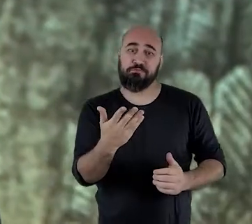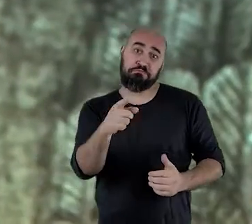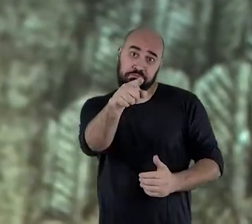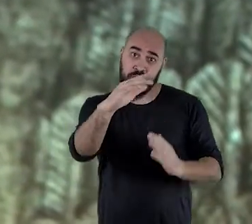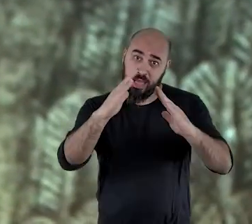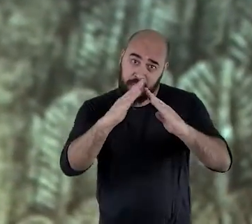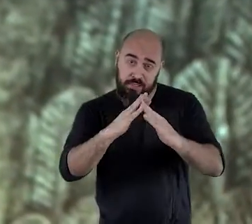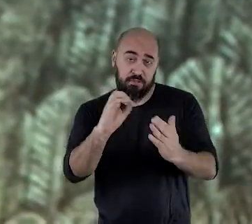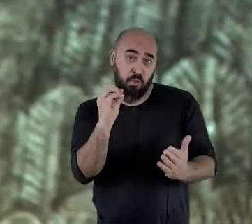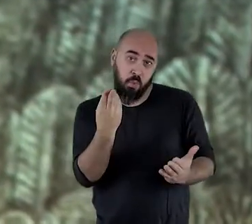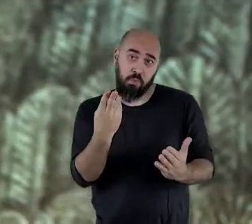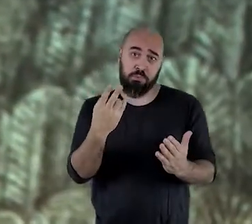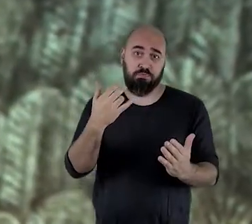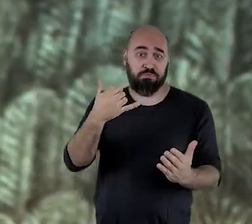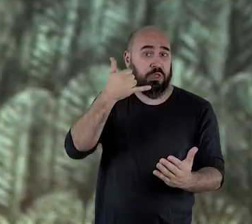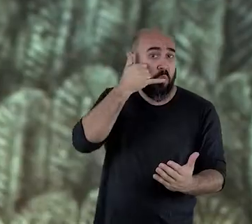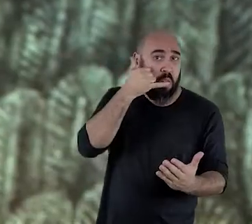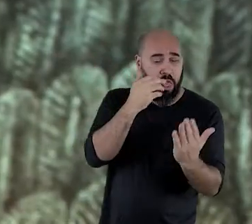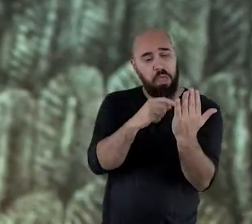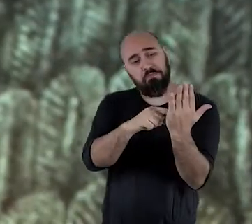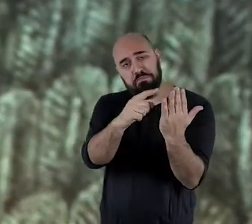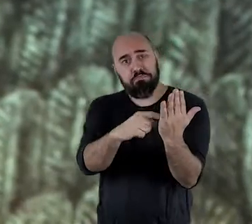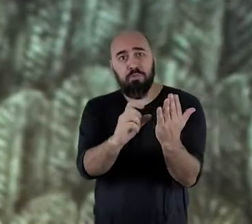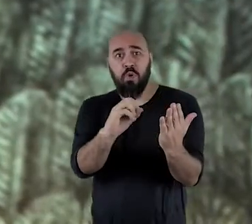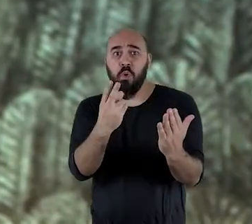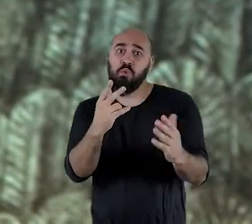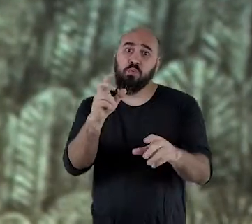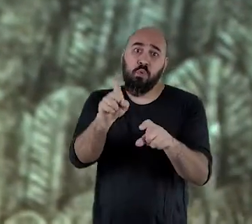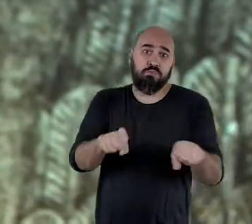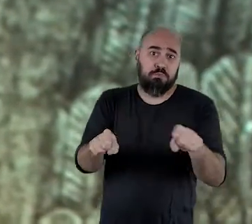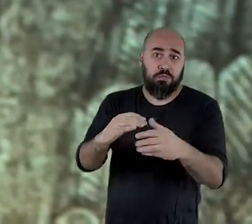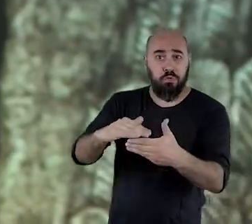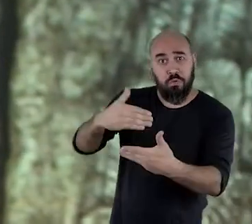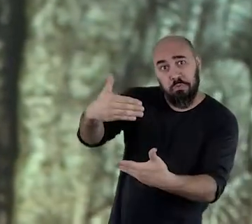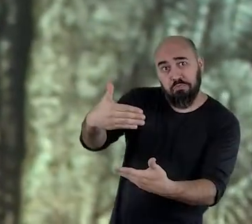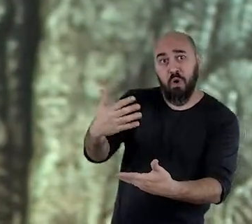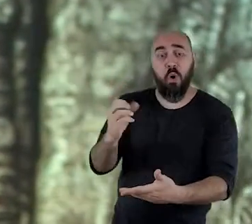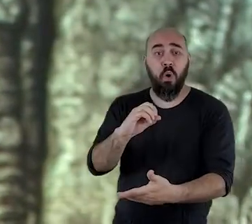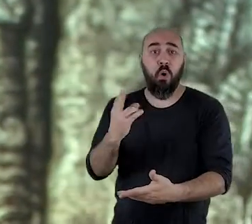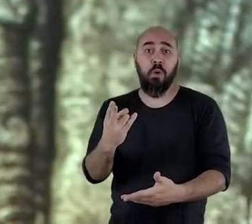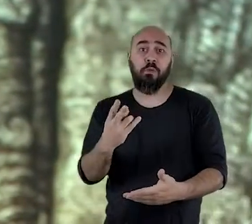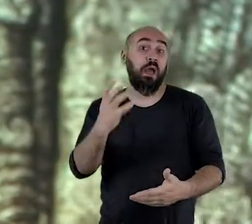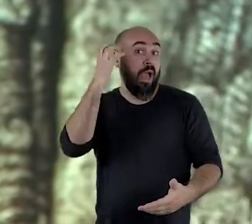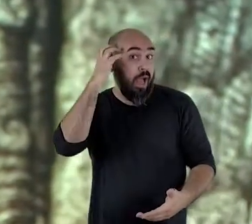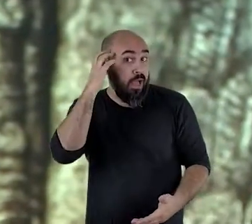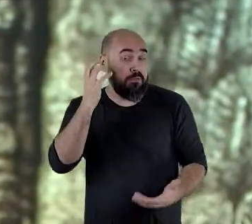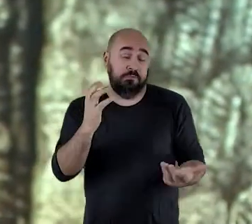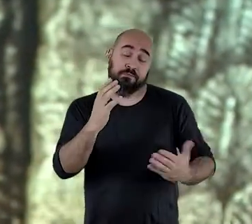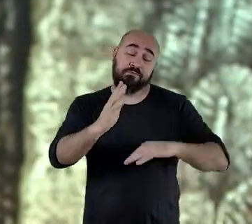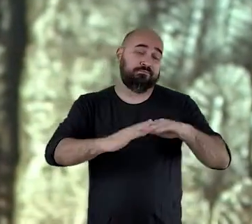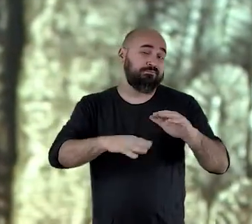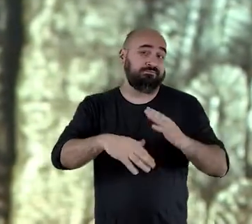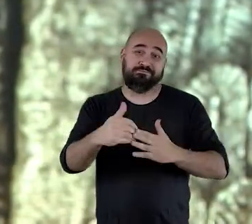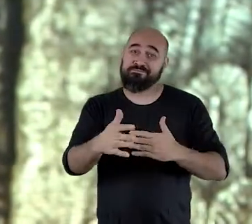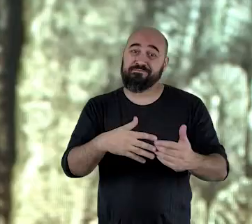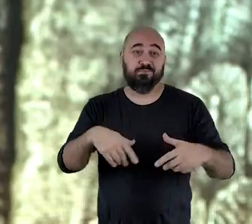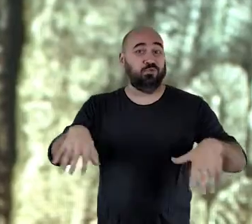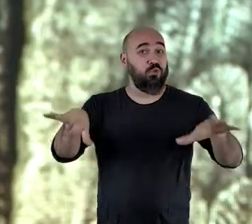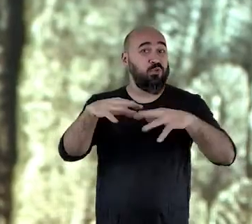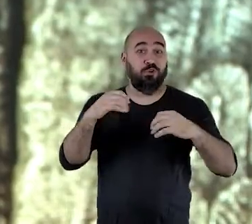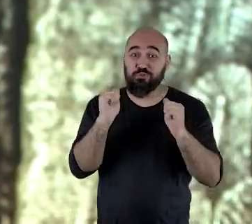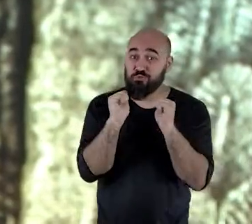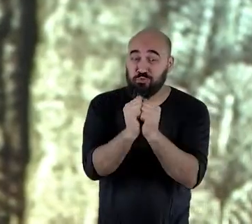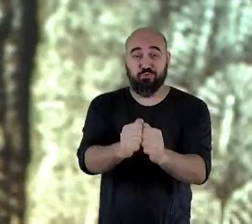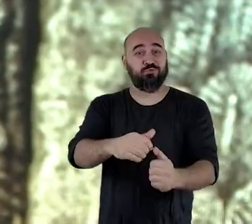seu celular, no seu tablet, no seu computador ou pela Rádio Novo Tempo. Nós, cada semana, aprendemos um pouco mais